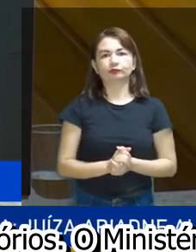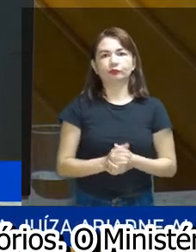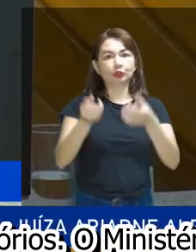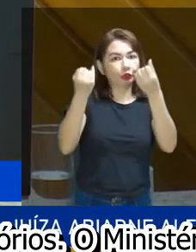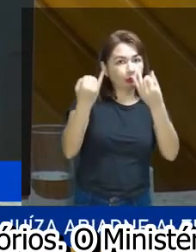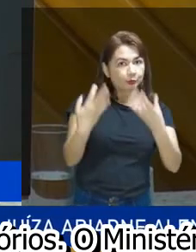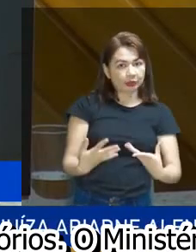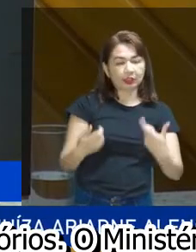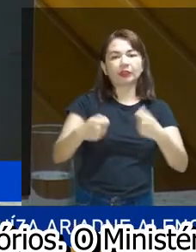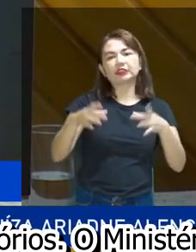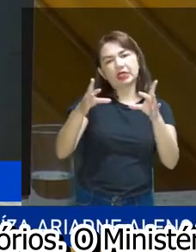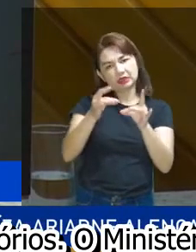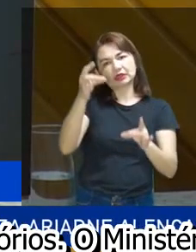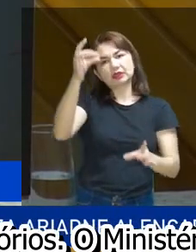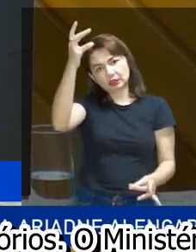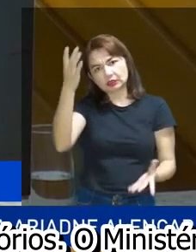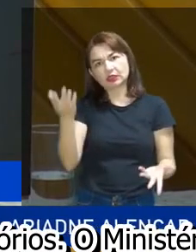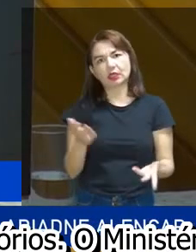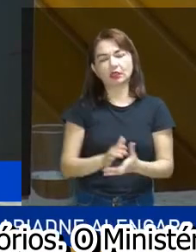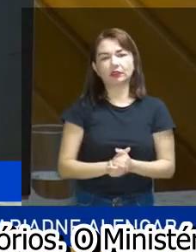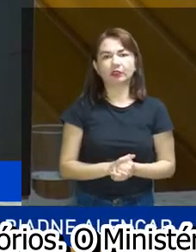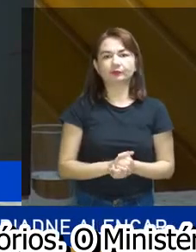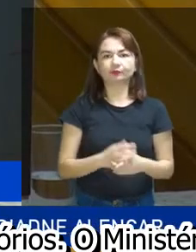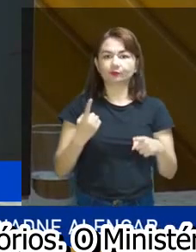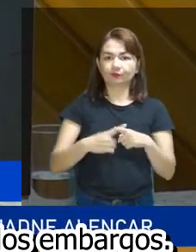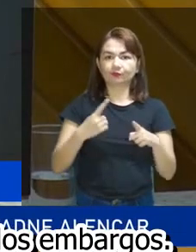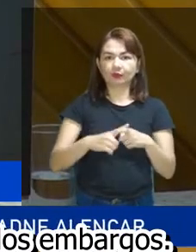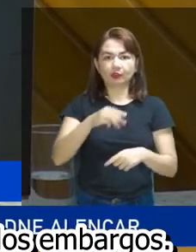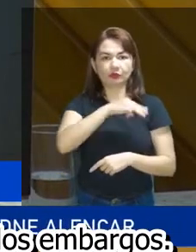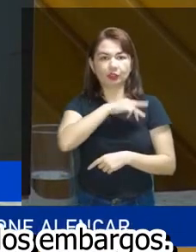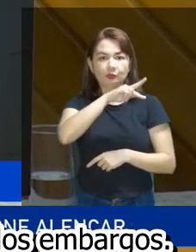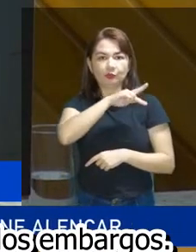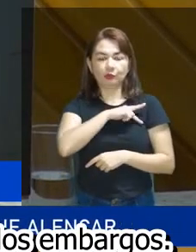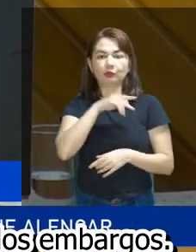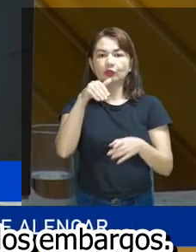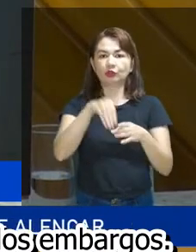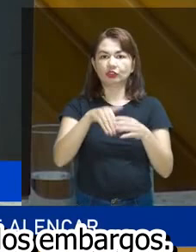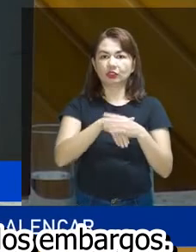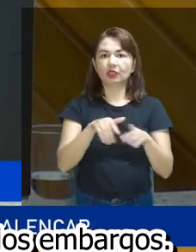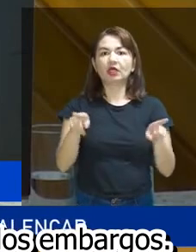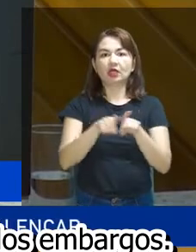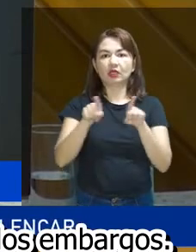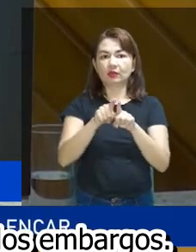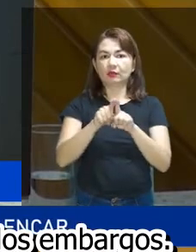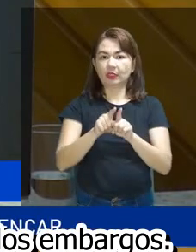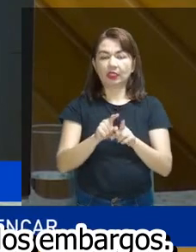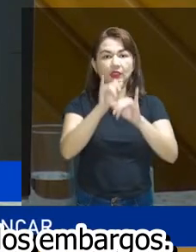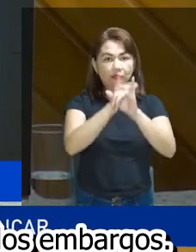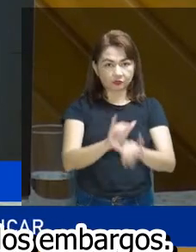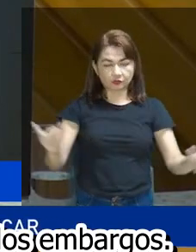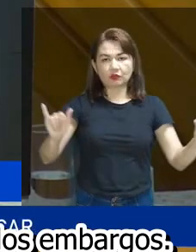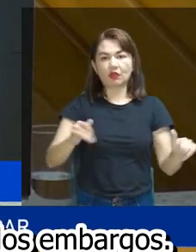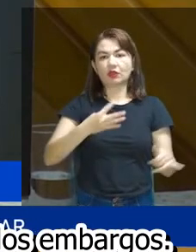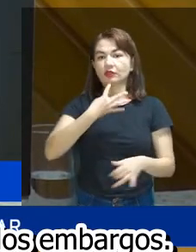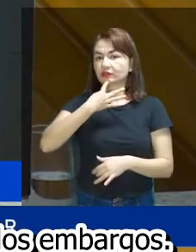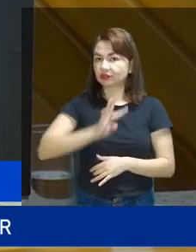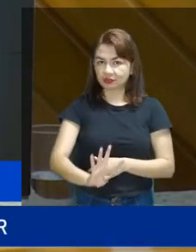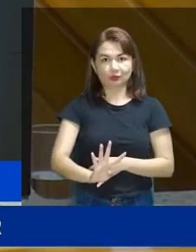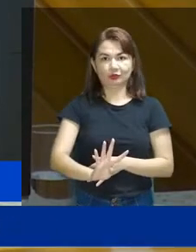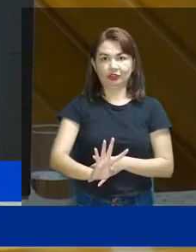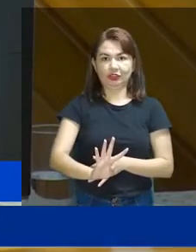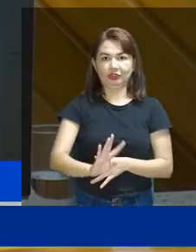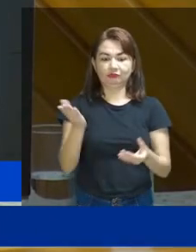o conhecimento e provimento dos aclaratórios. O Ministério Público Eleitoral se manifestou pelo não conhecimento dos